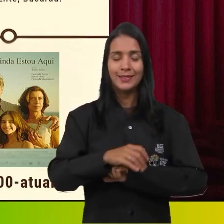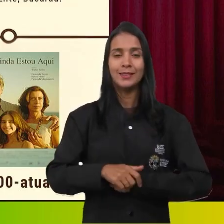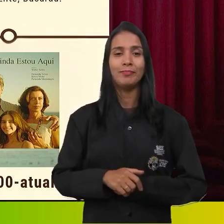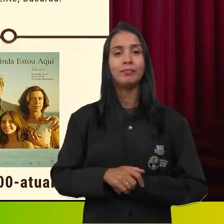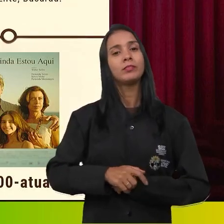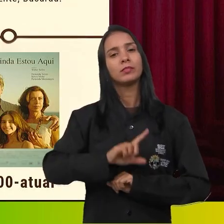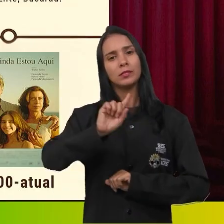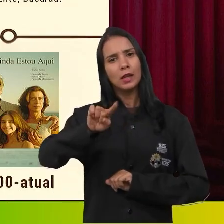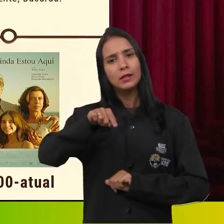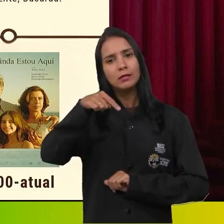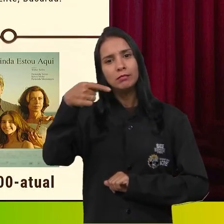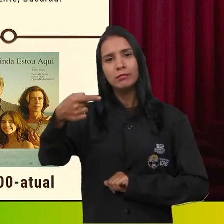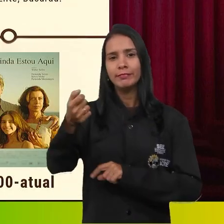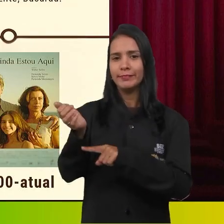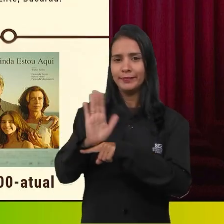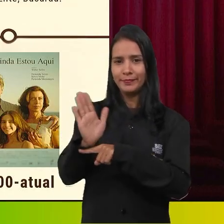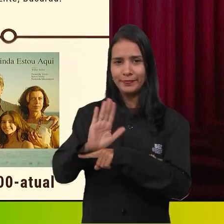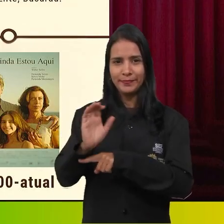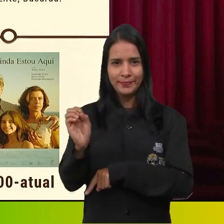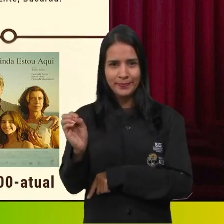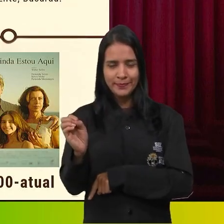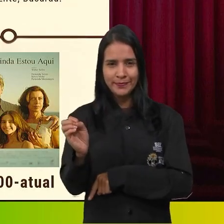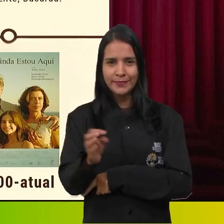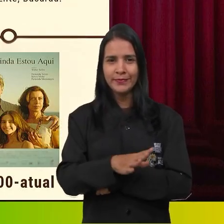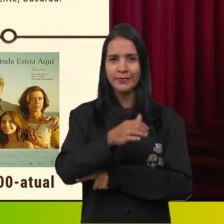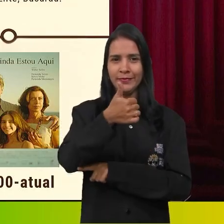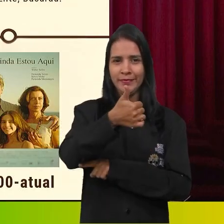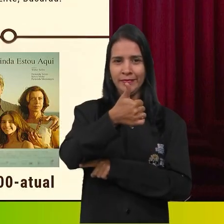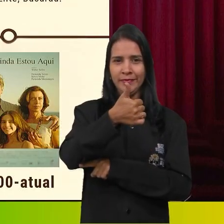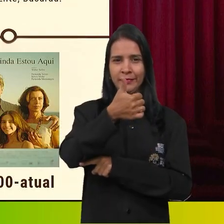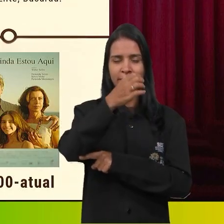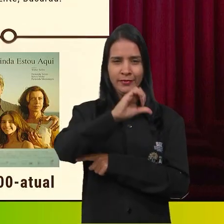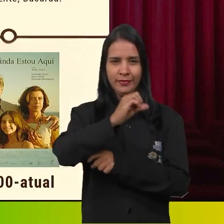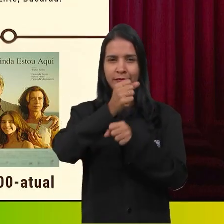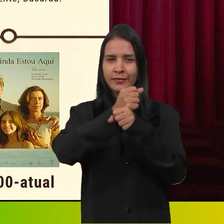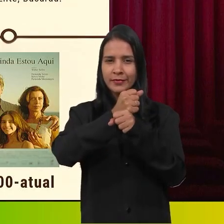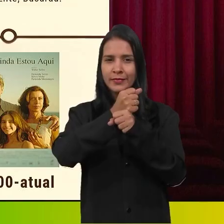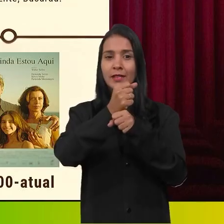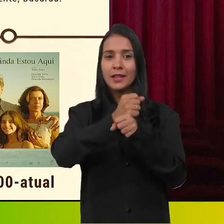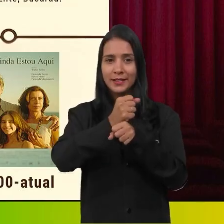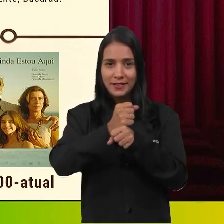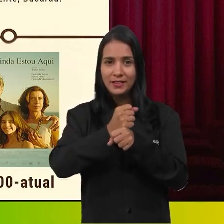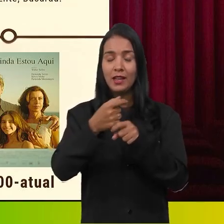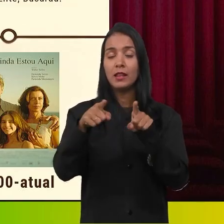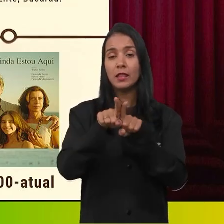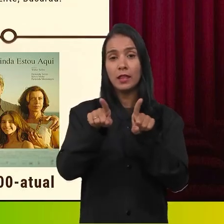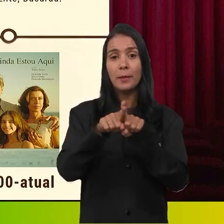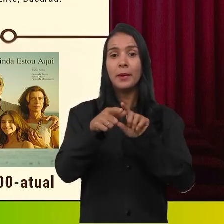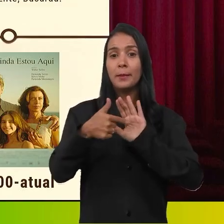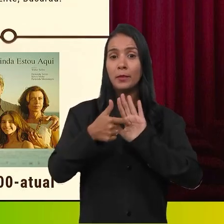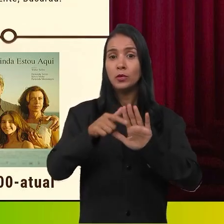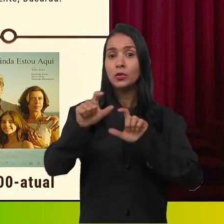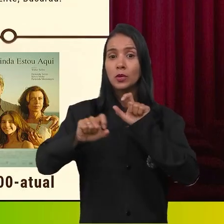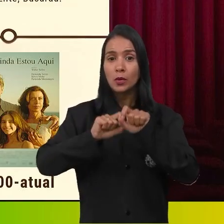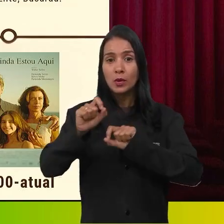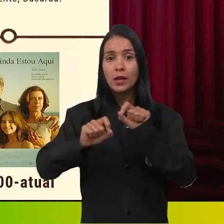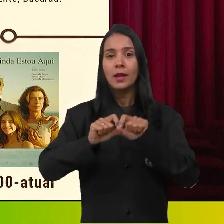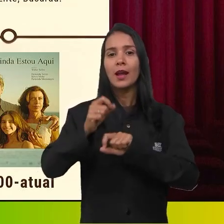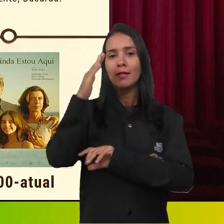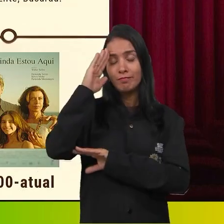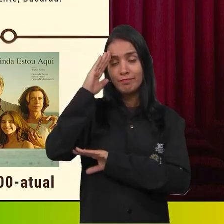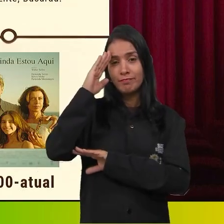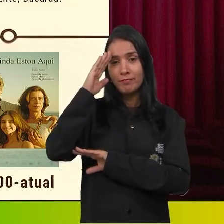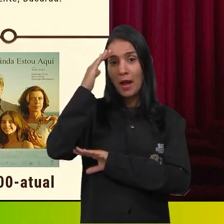imagem. O Cinema Novo, em 1960, e aí a gente apresentou para vocês o grande percussor